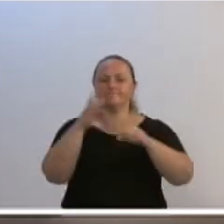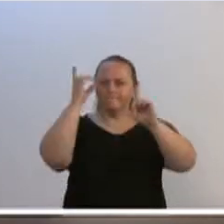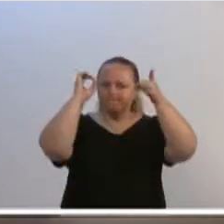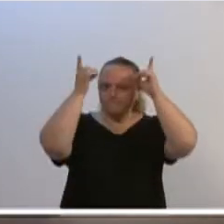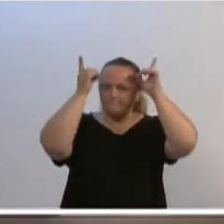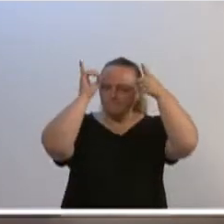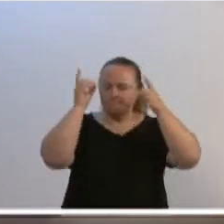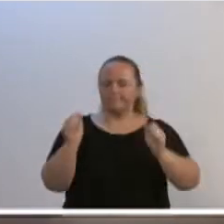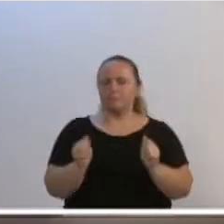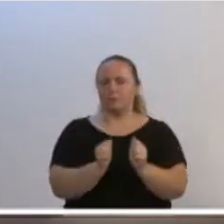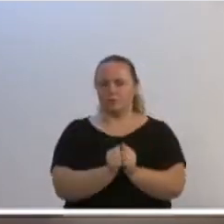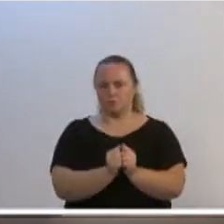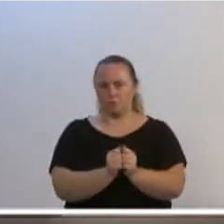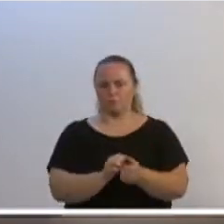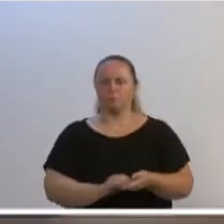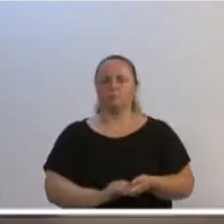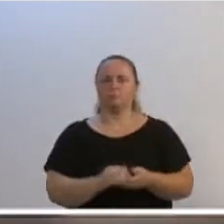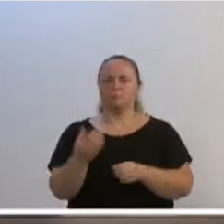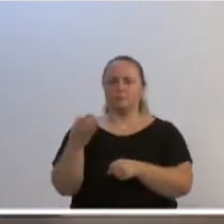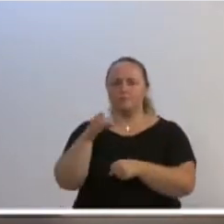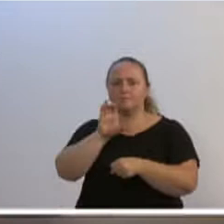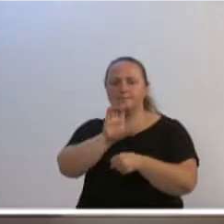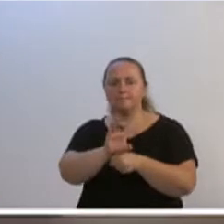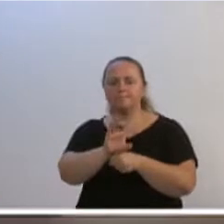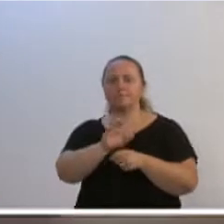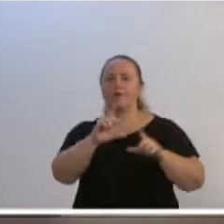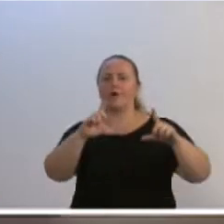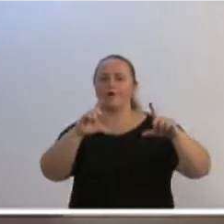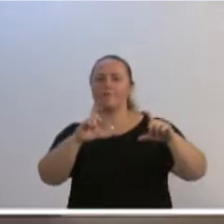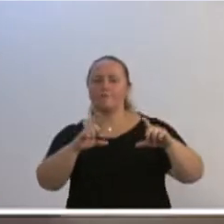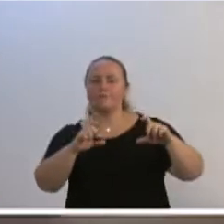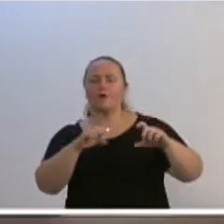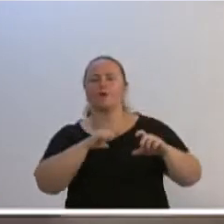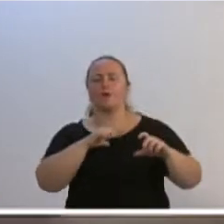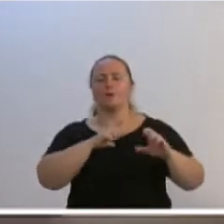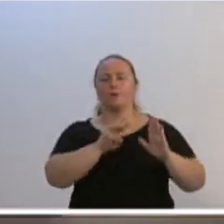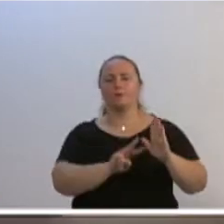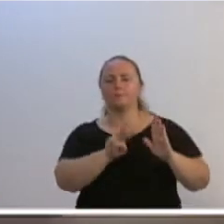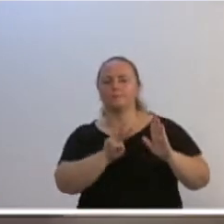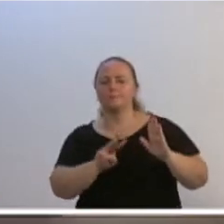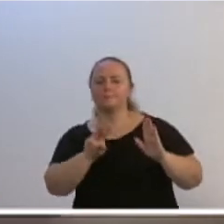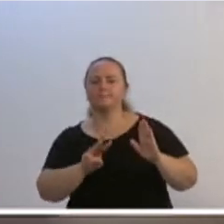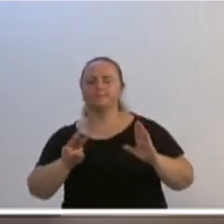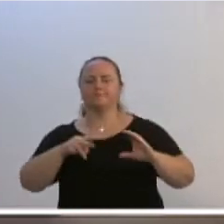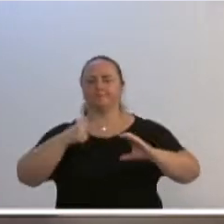iOS. Tanto o vídeo quanto as fotos ficam disponíveis no site da Câmara,